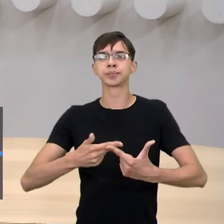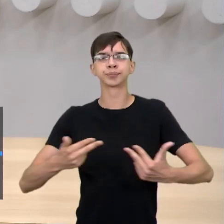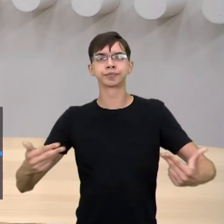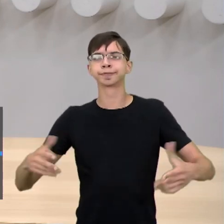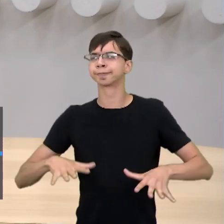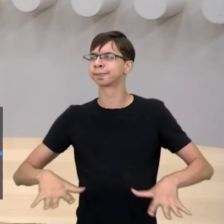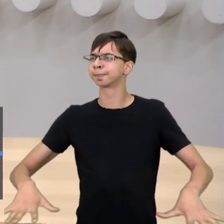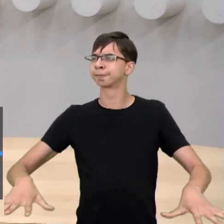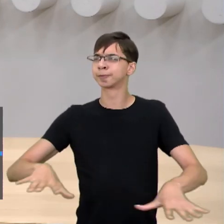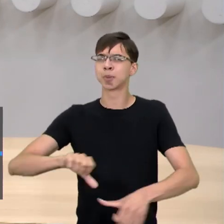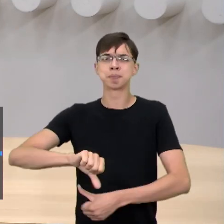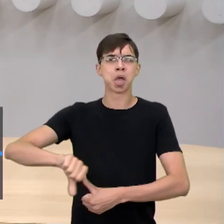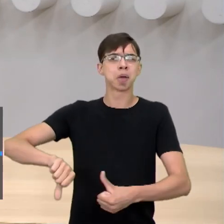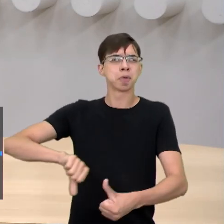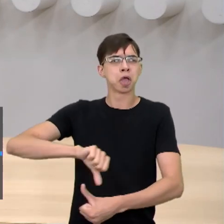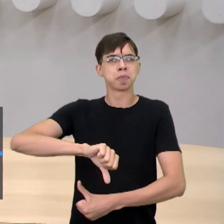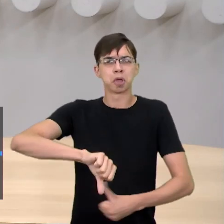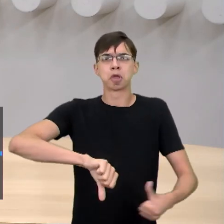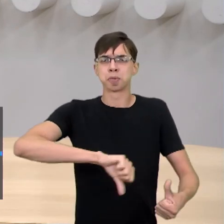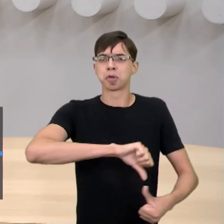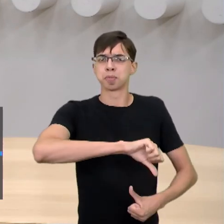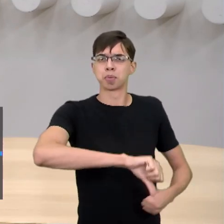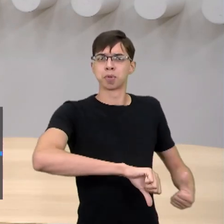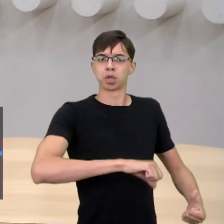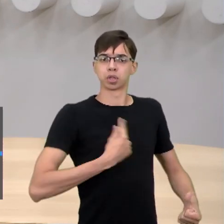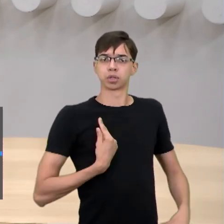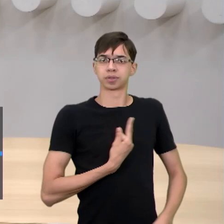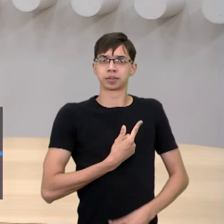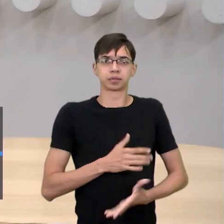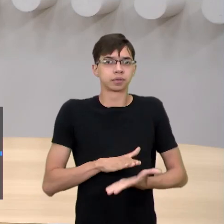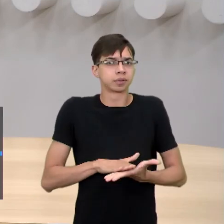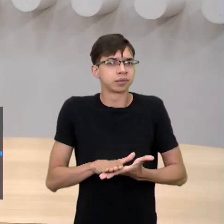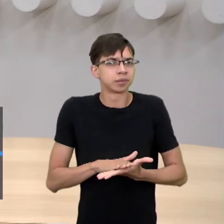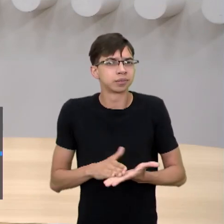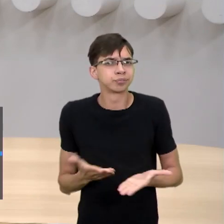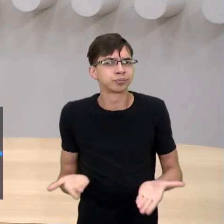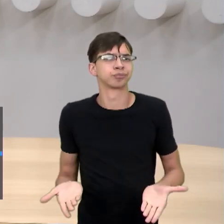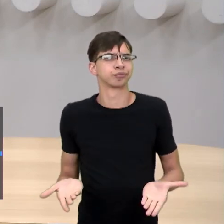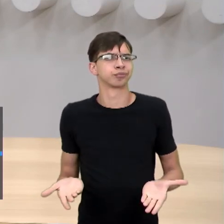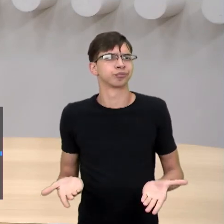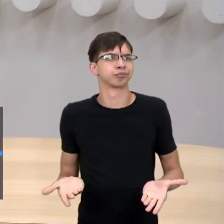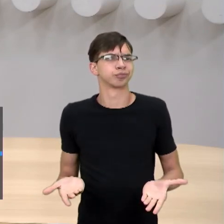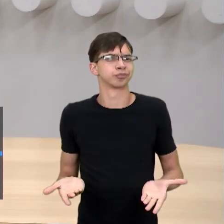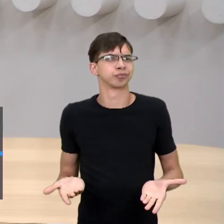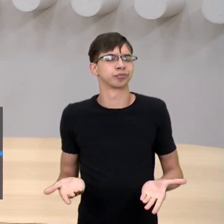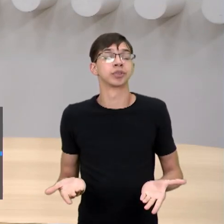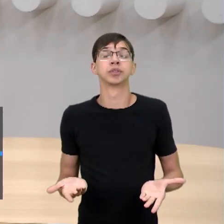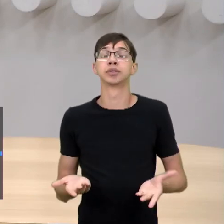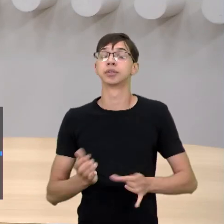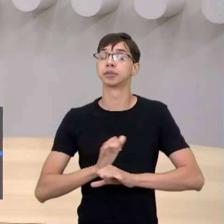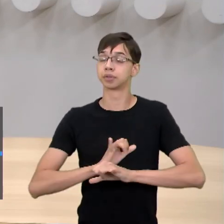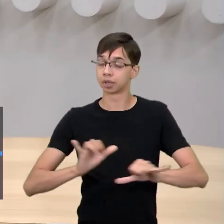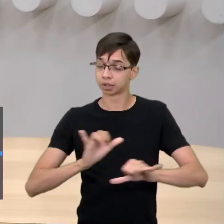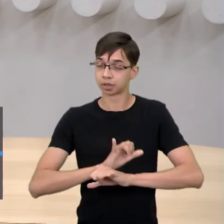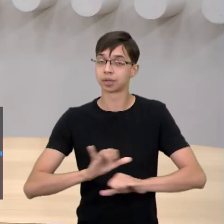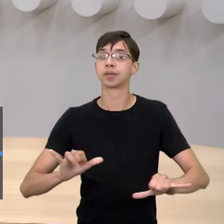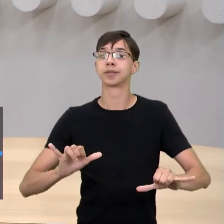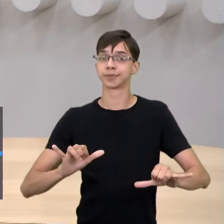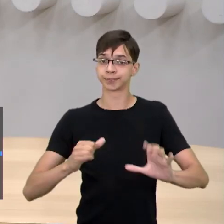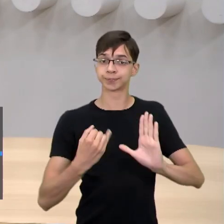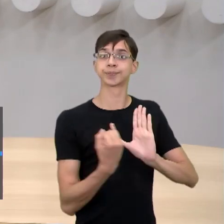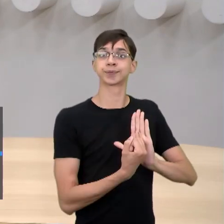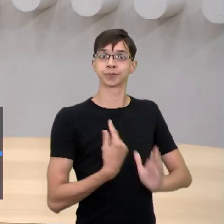gente entender que quando a gente está falando da identidade, a gente está falando também de algo que é construída pela nossa